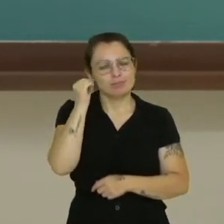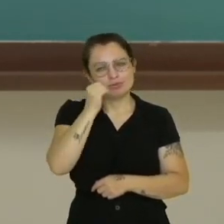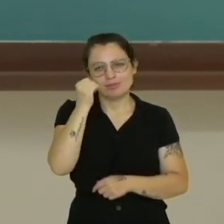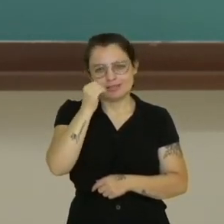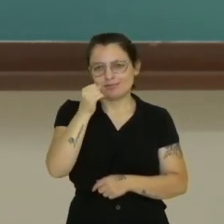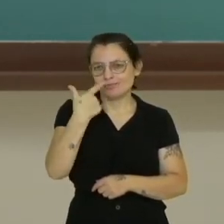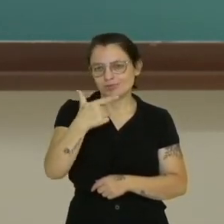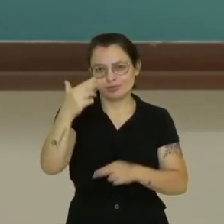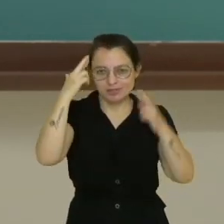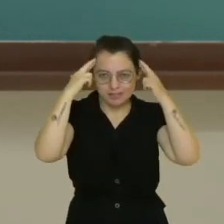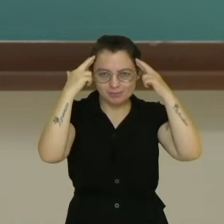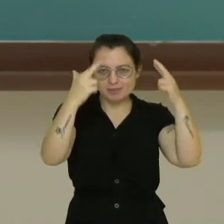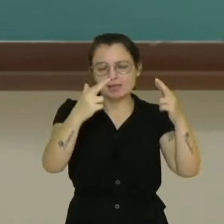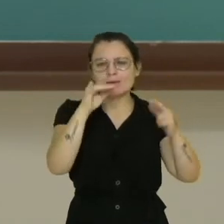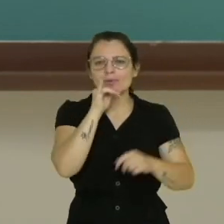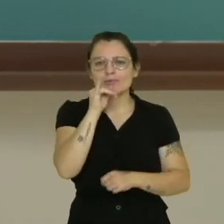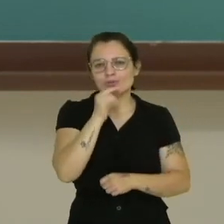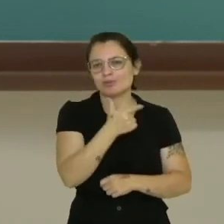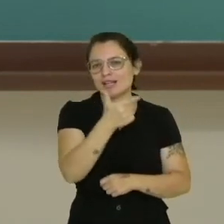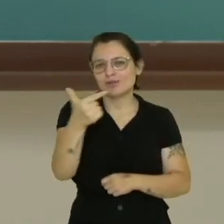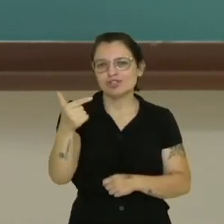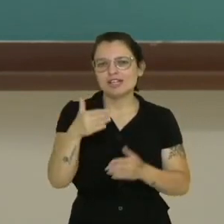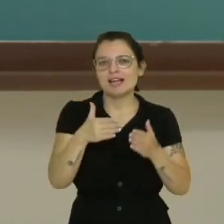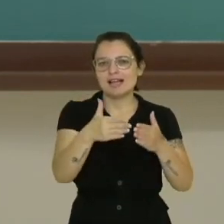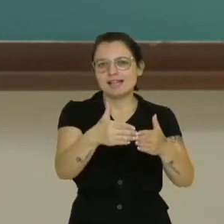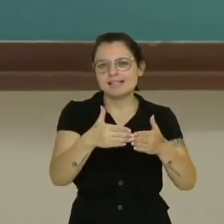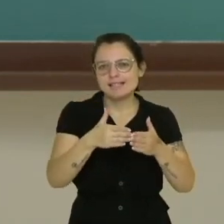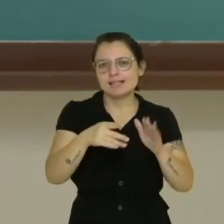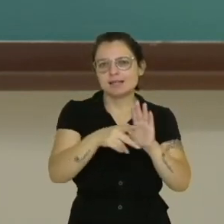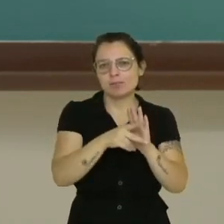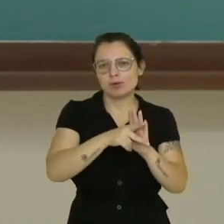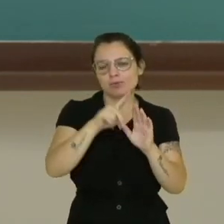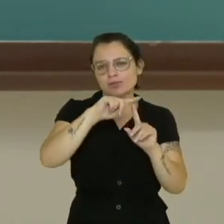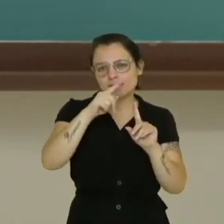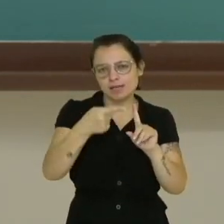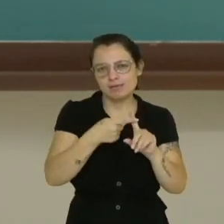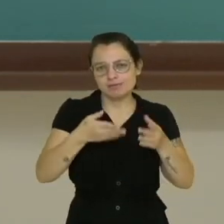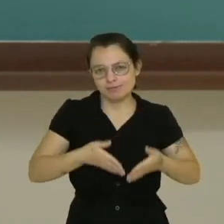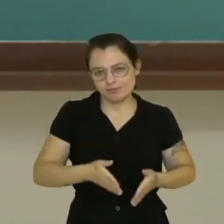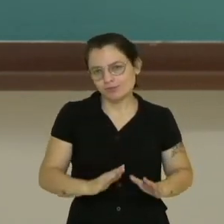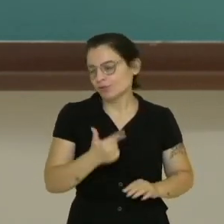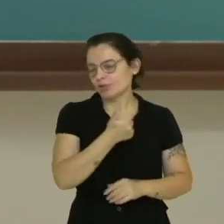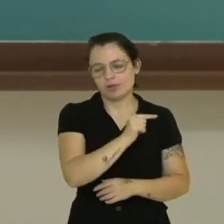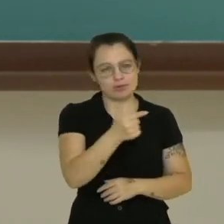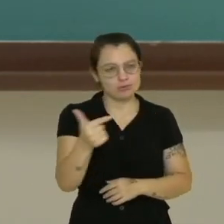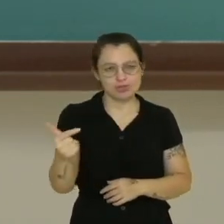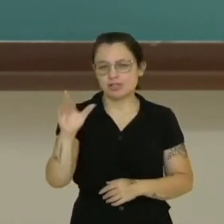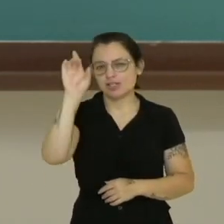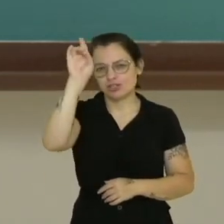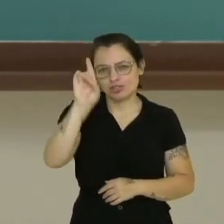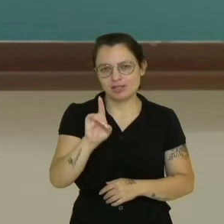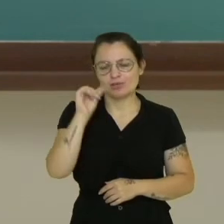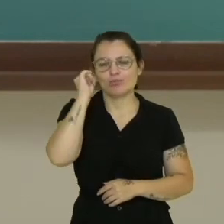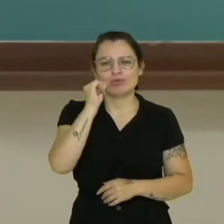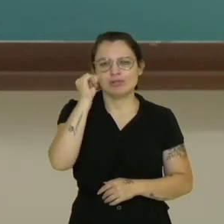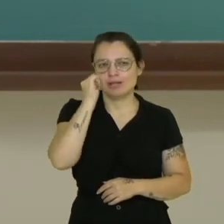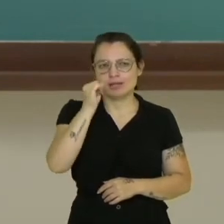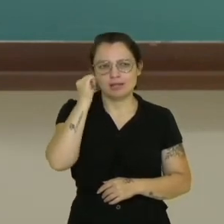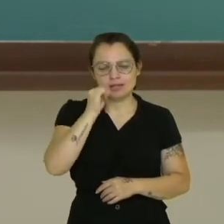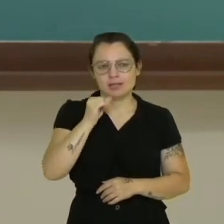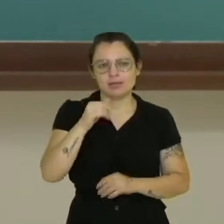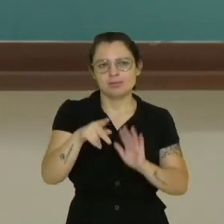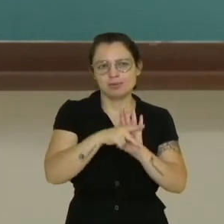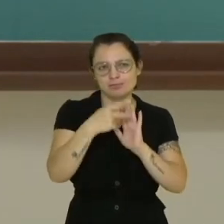como o fato, por exemplo, de licença maternidade, aí por diante. Tá? Não havia esses direitos para as mulheres no Brasil